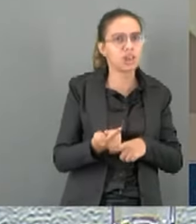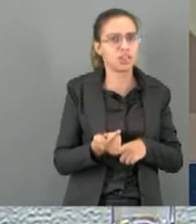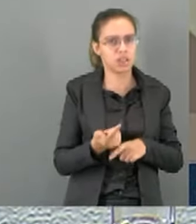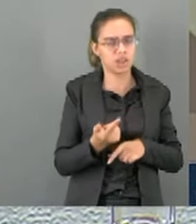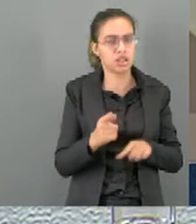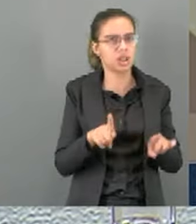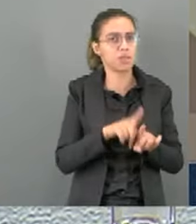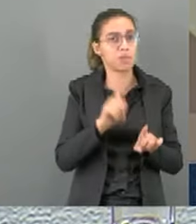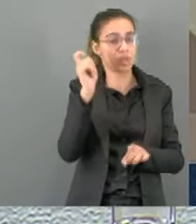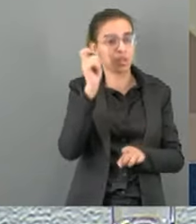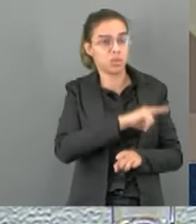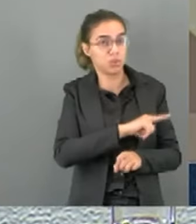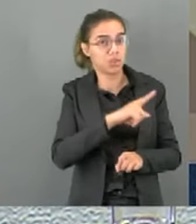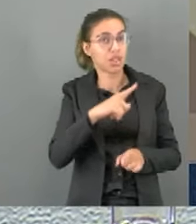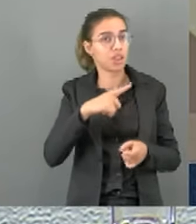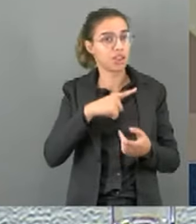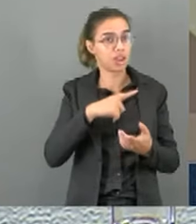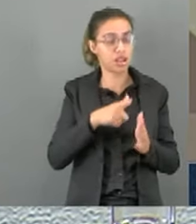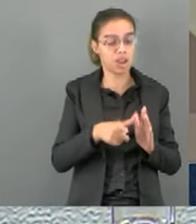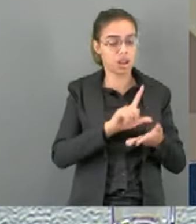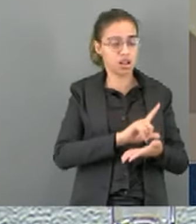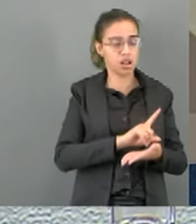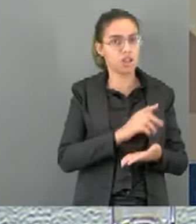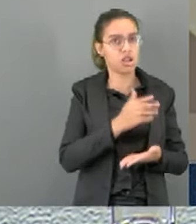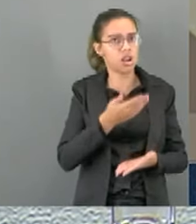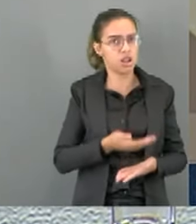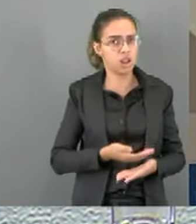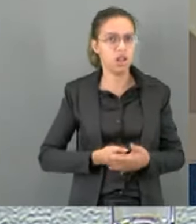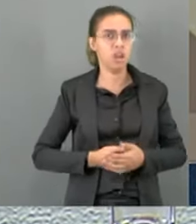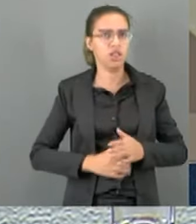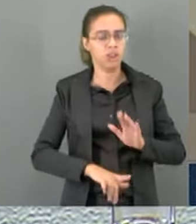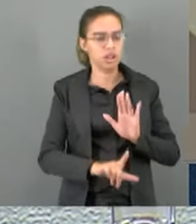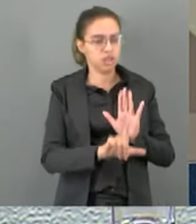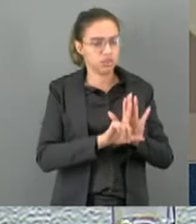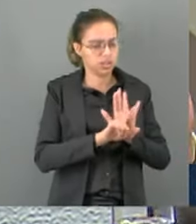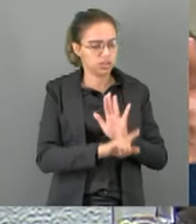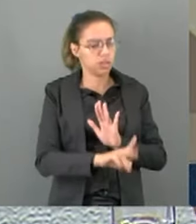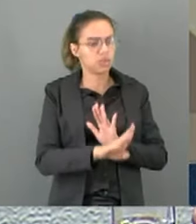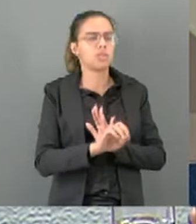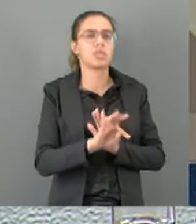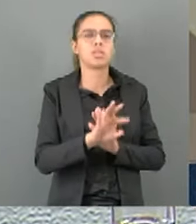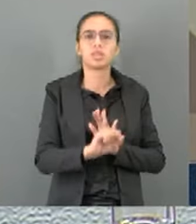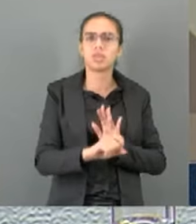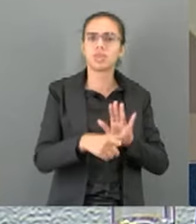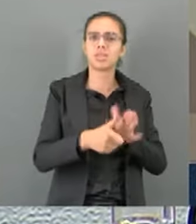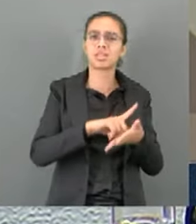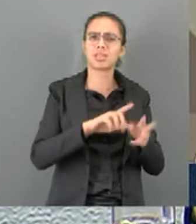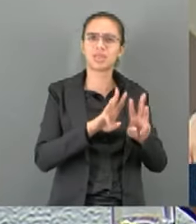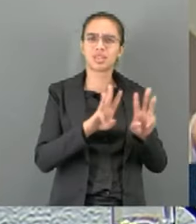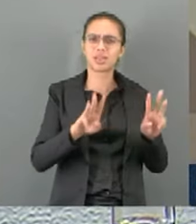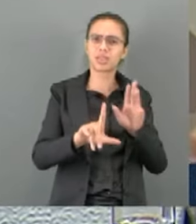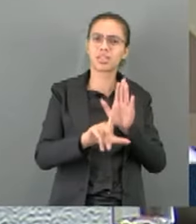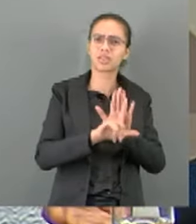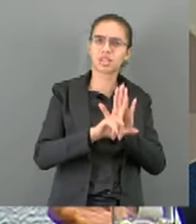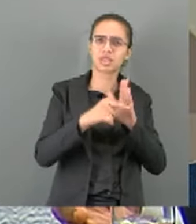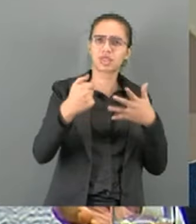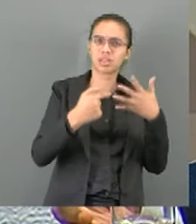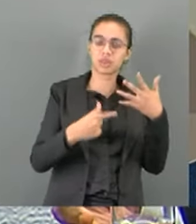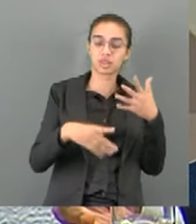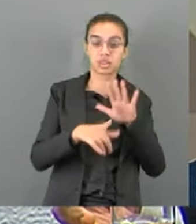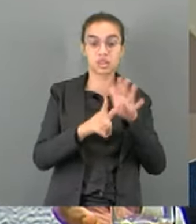dificuldade imensa antes do regramento da lei que estabeleceu as bets, das portarias, que era essas casas de apostas